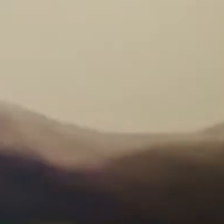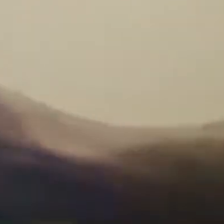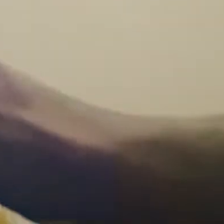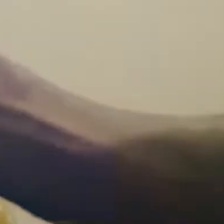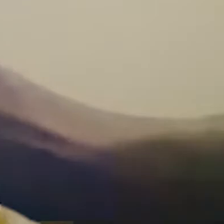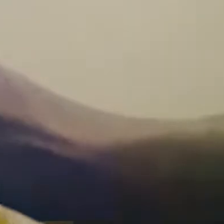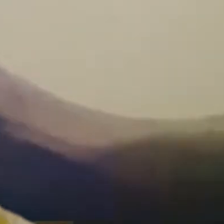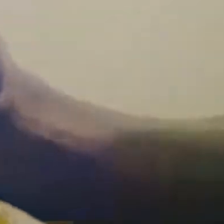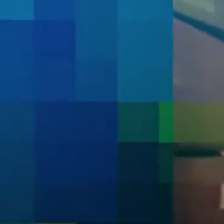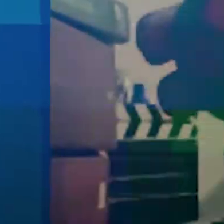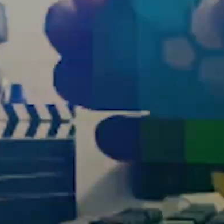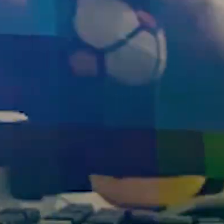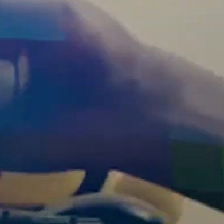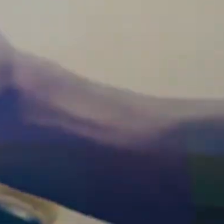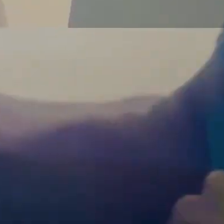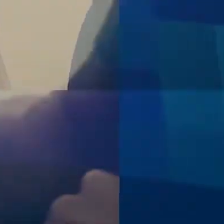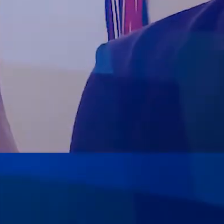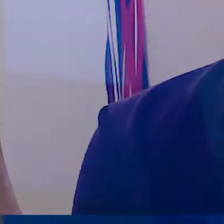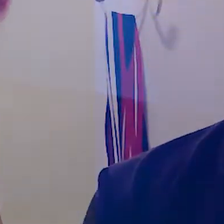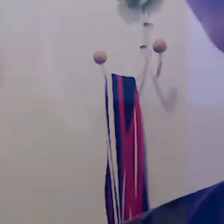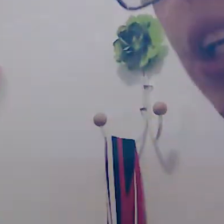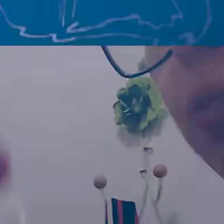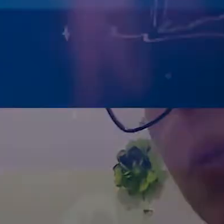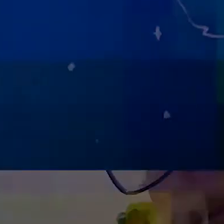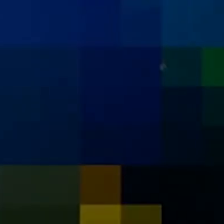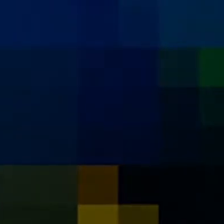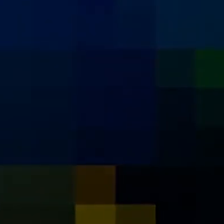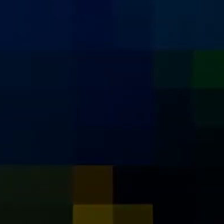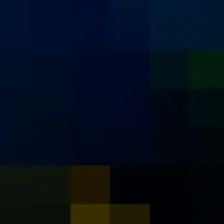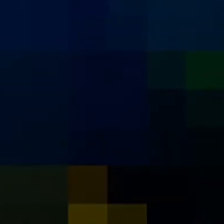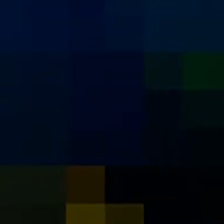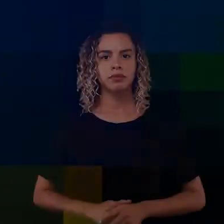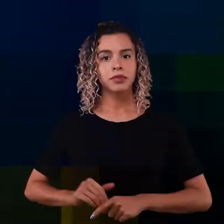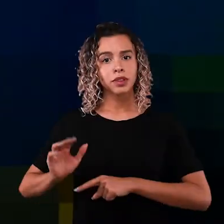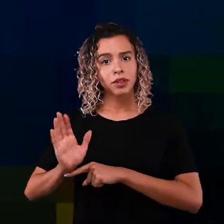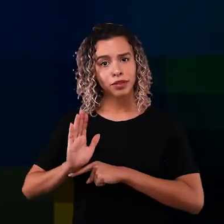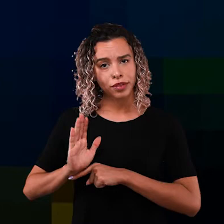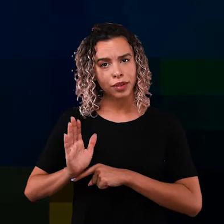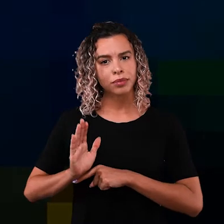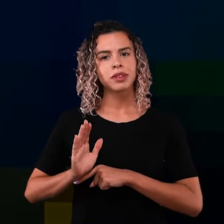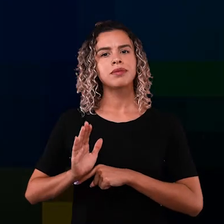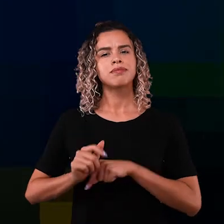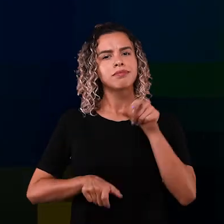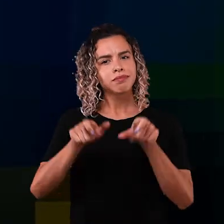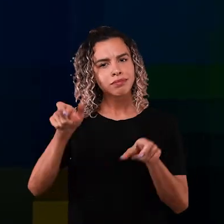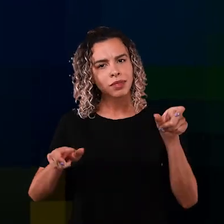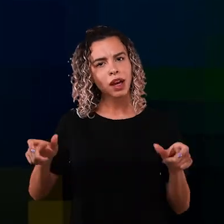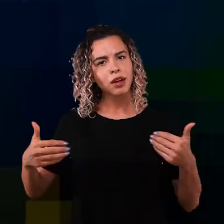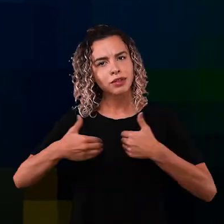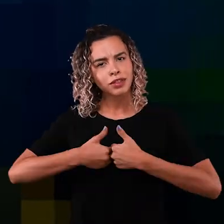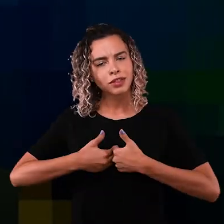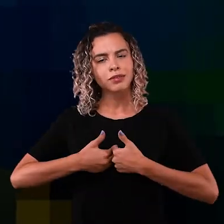população em geral e dos profissionais de saúde. Nos últimos anos, muitos adultos têm se descoberto autistas. Sobre mosaico em